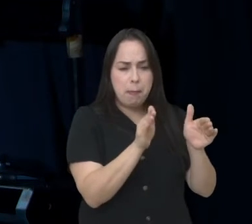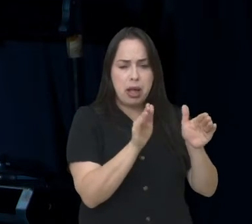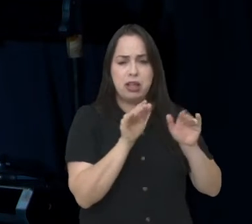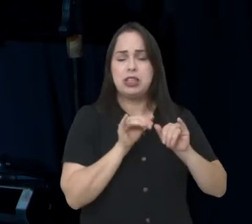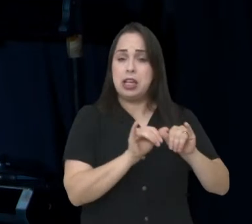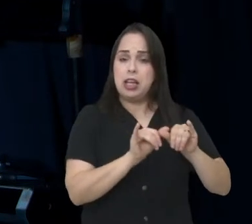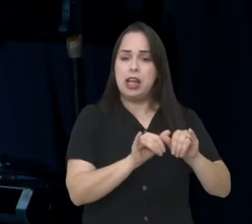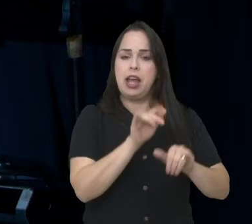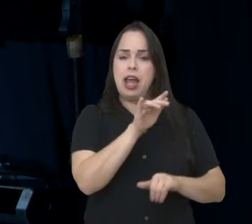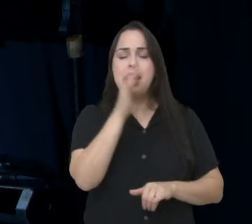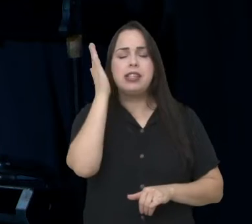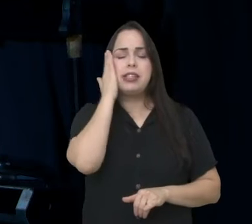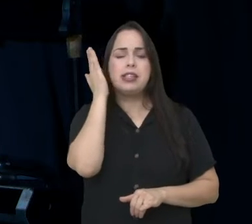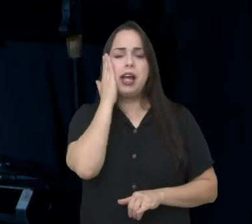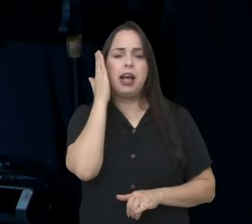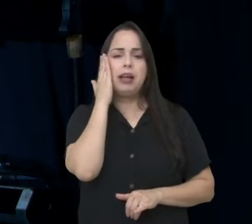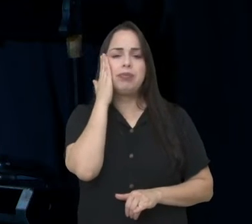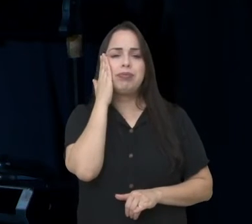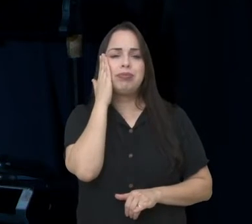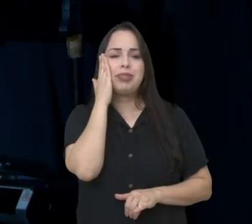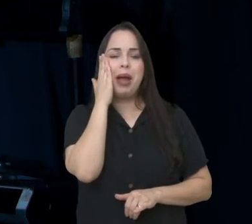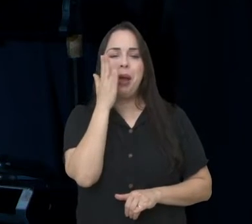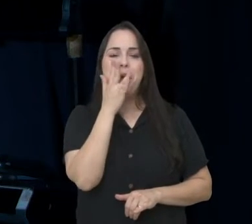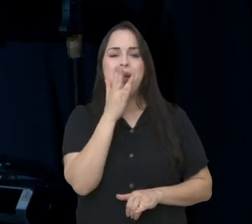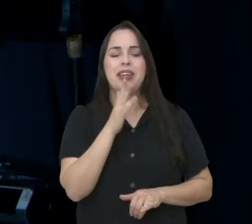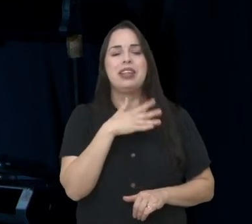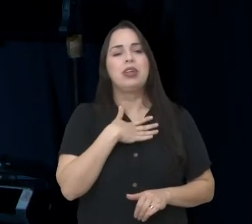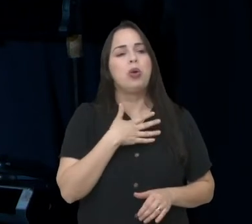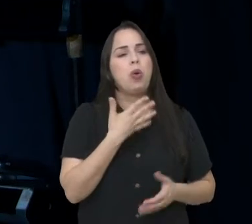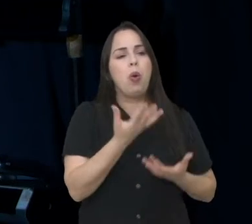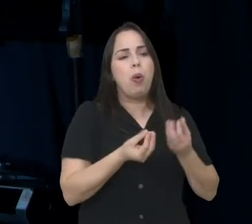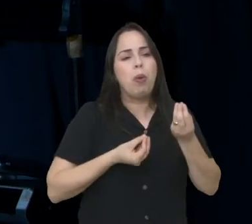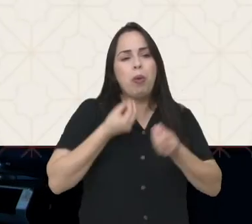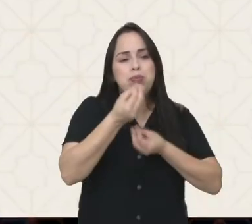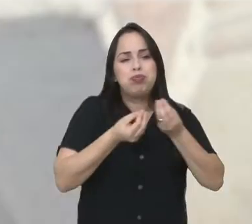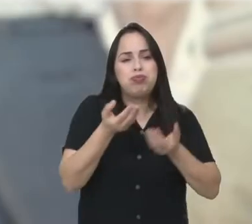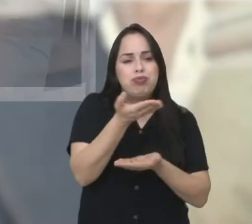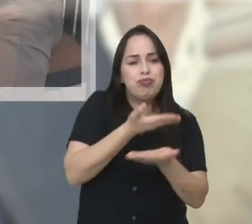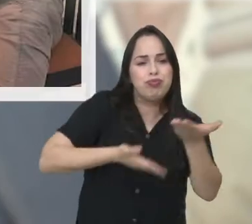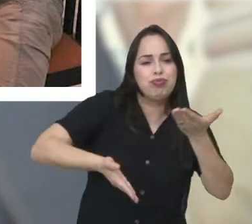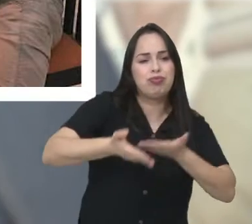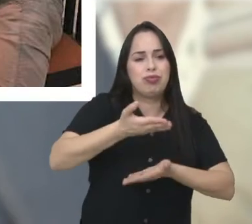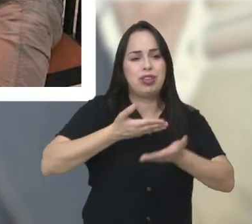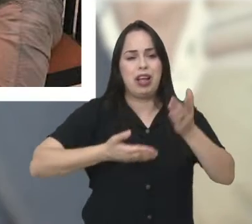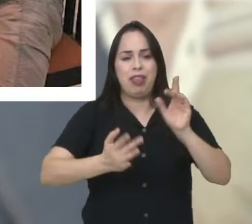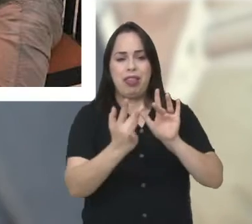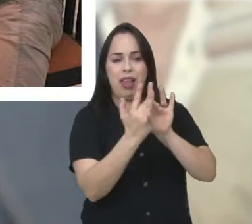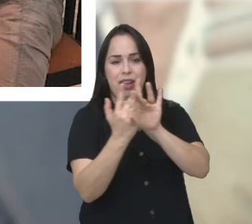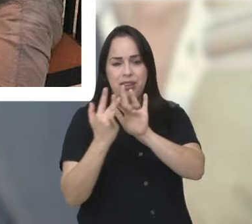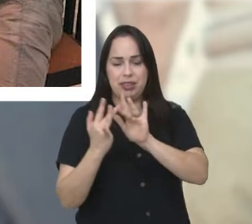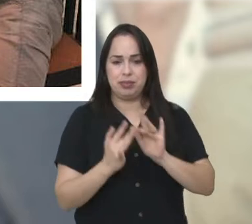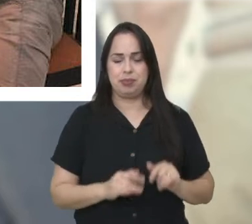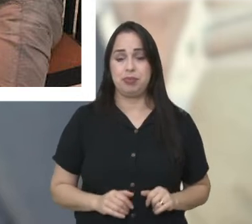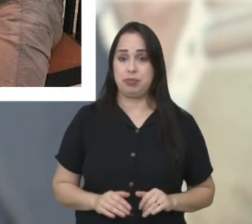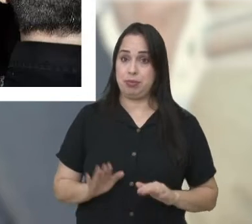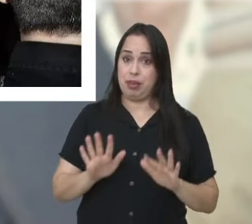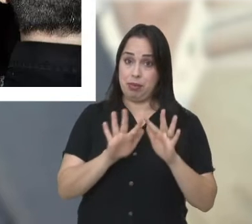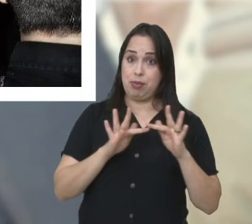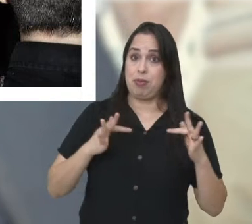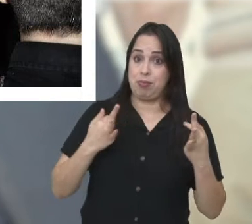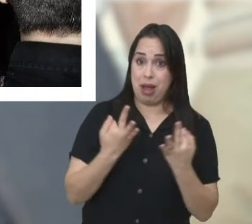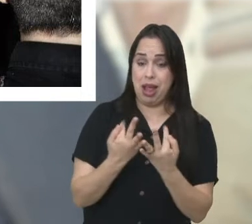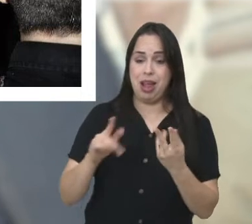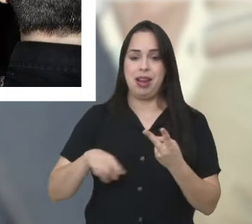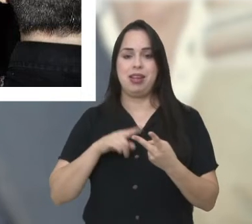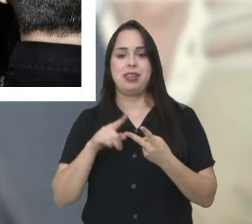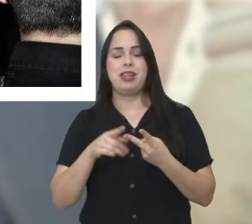então ele tem mesmo já no sangue dele essa coisa de lidar com o público, né? Seja para a família e amigos, seja